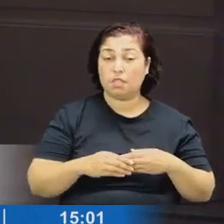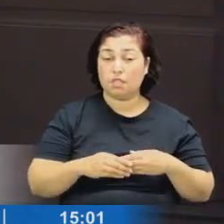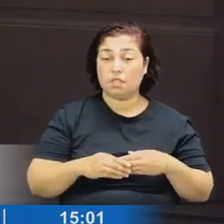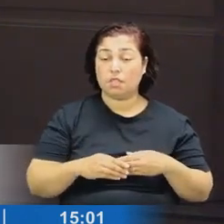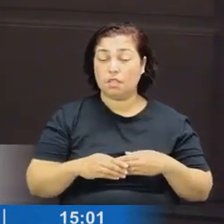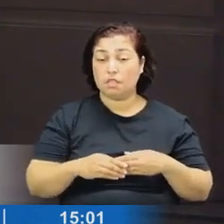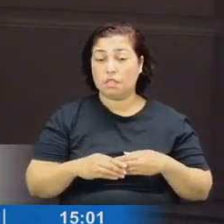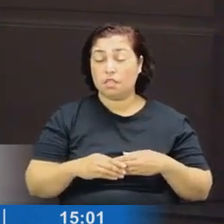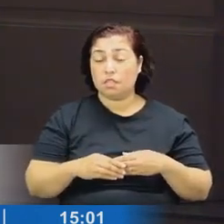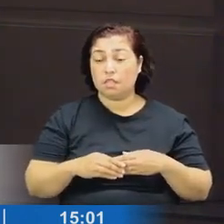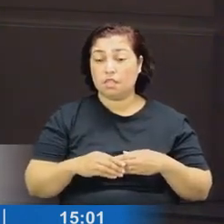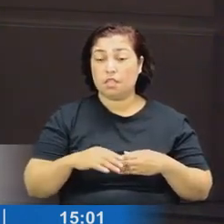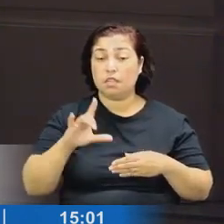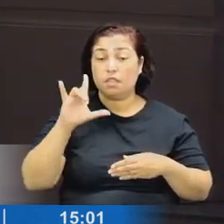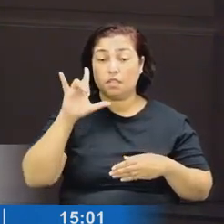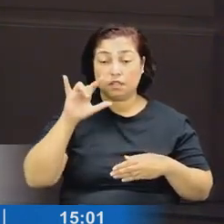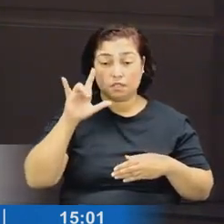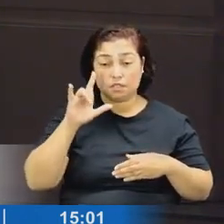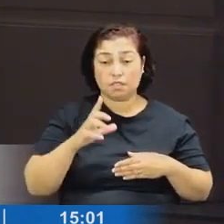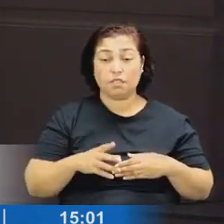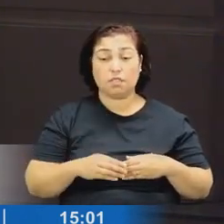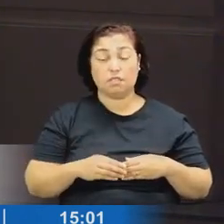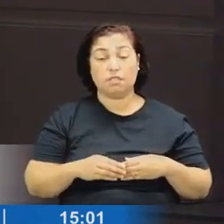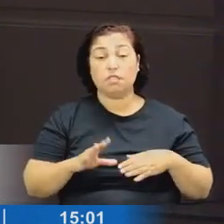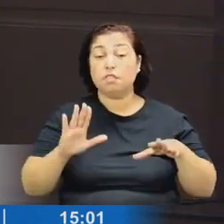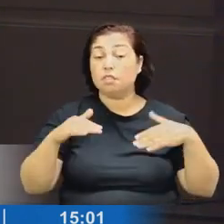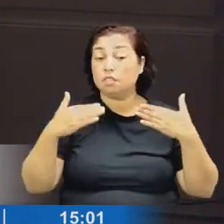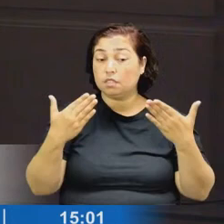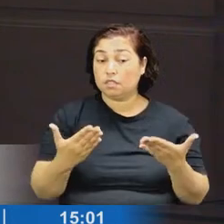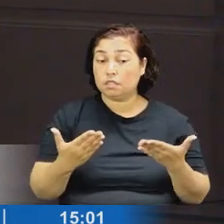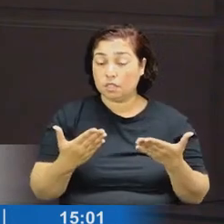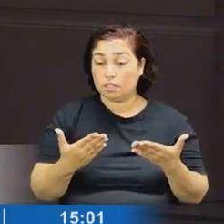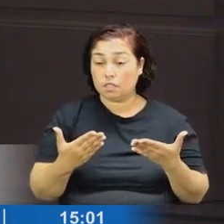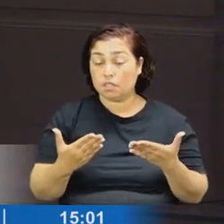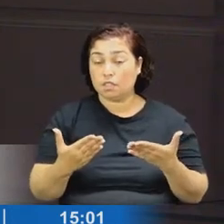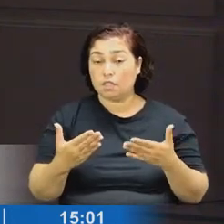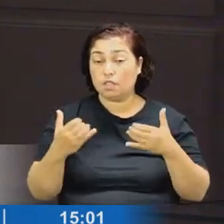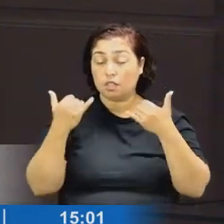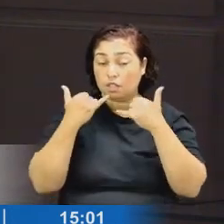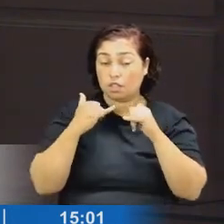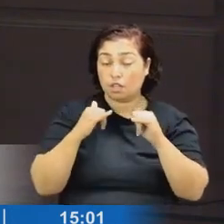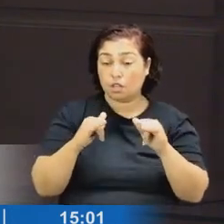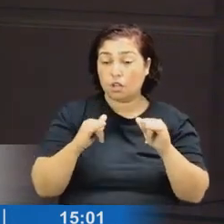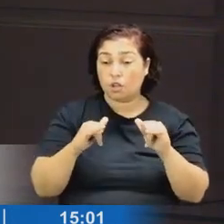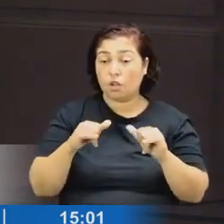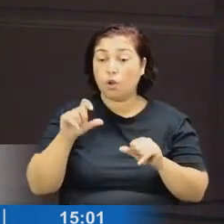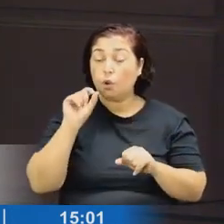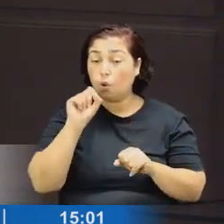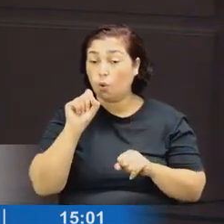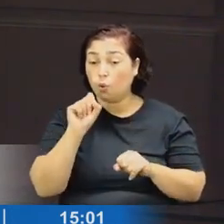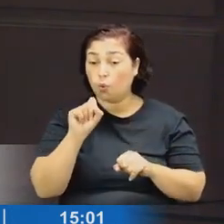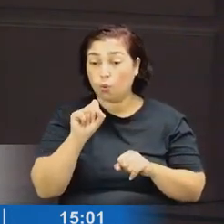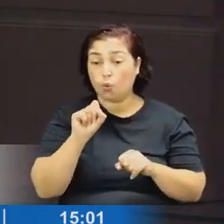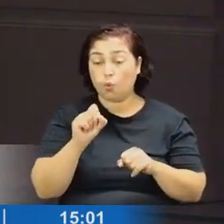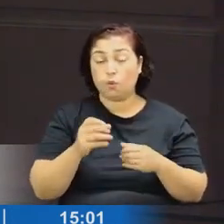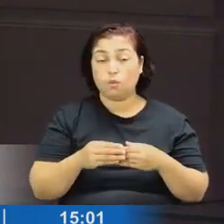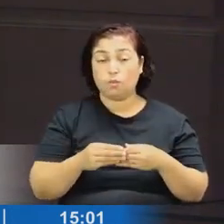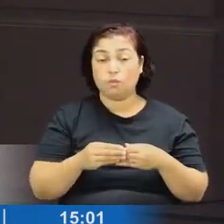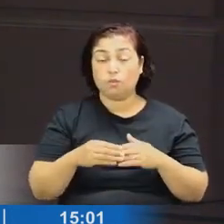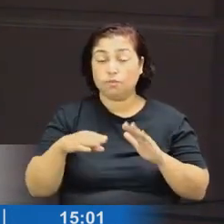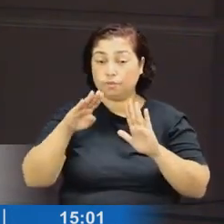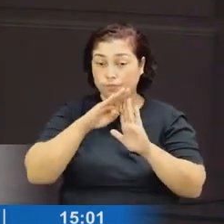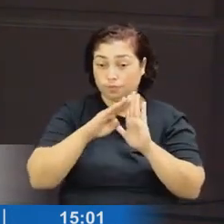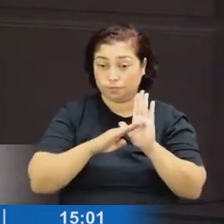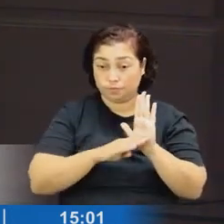é classe A e B é mais a galera de opinião então mediante a essas informações o que que né a